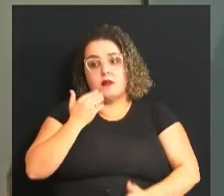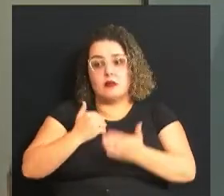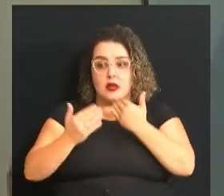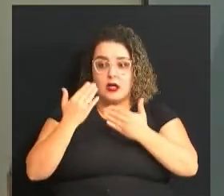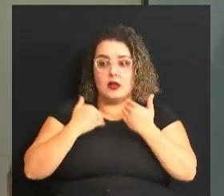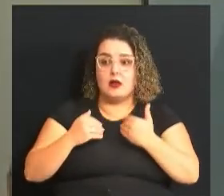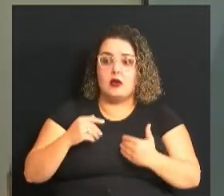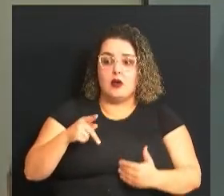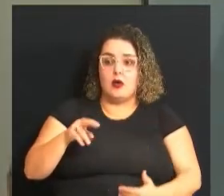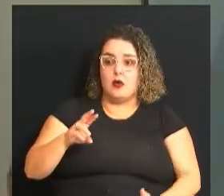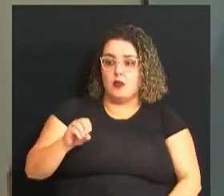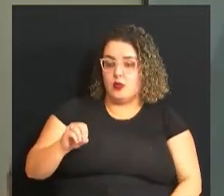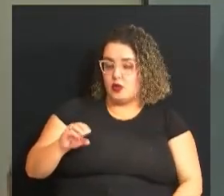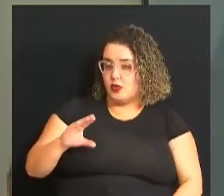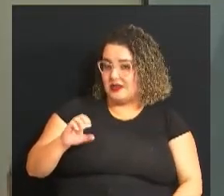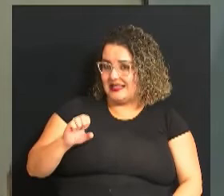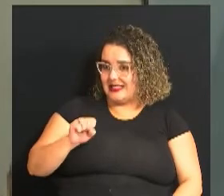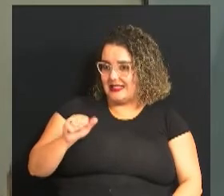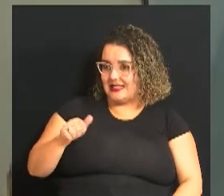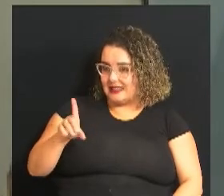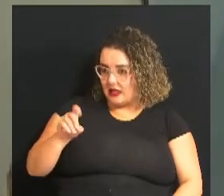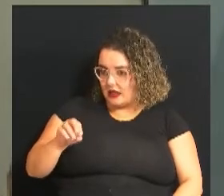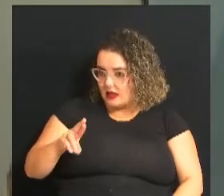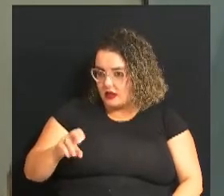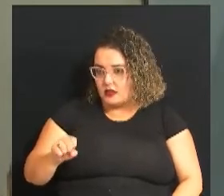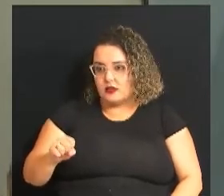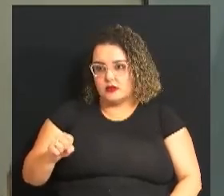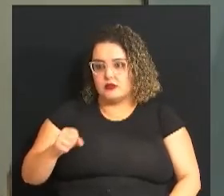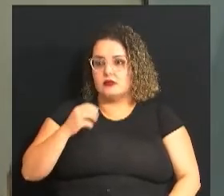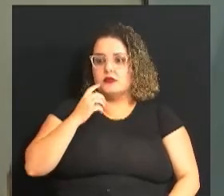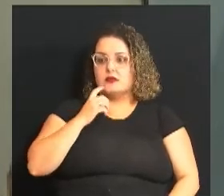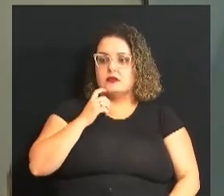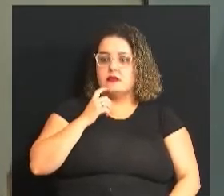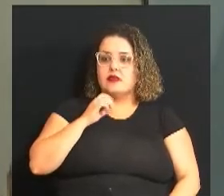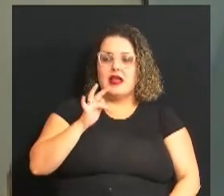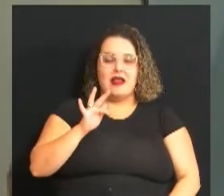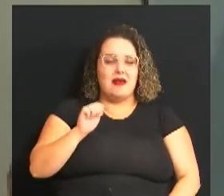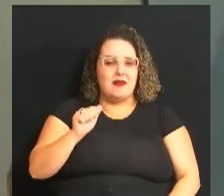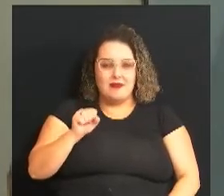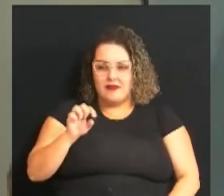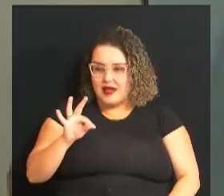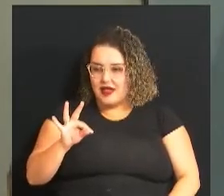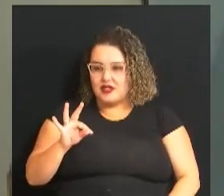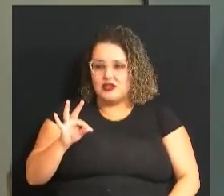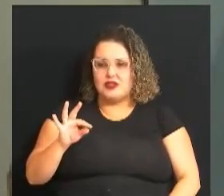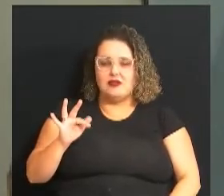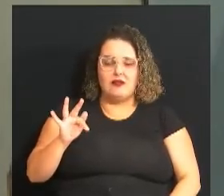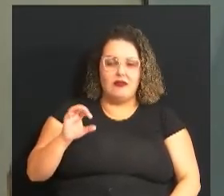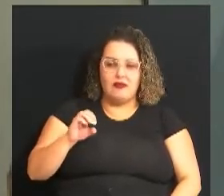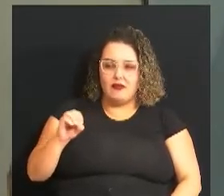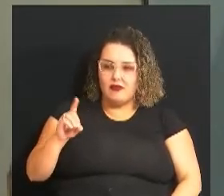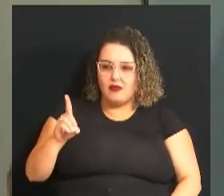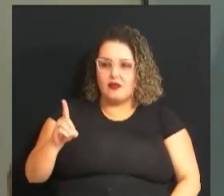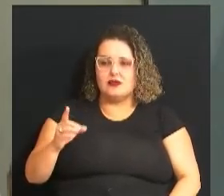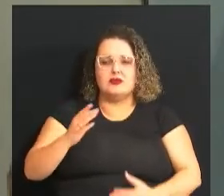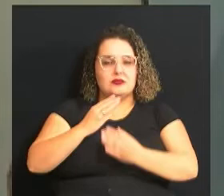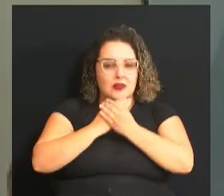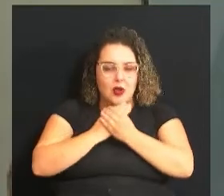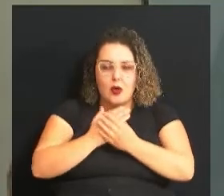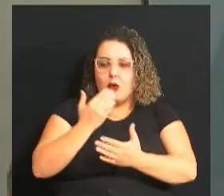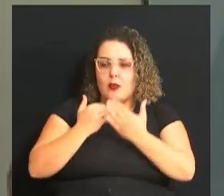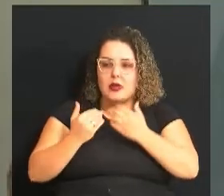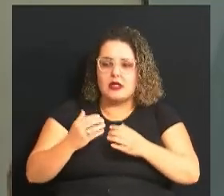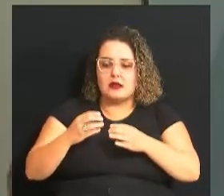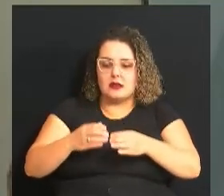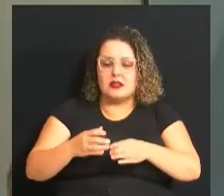processados de qualquer natureza. Então, alimentos fast foods, como lanches, comidas congeladas,